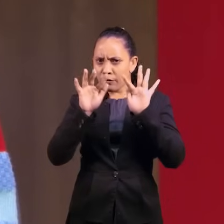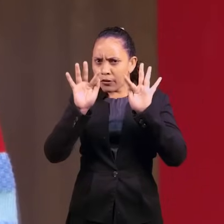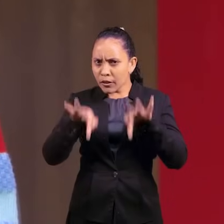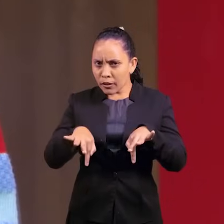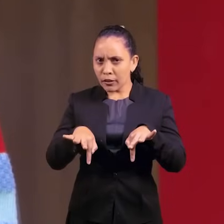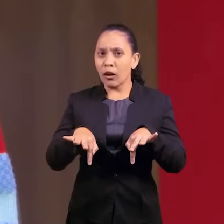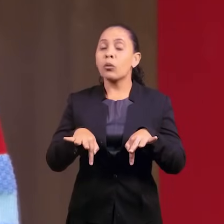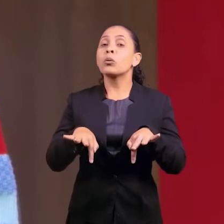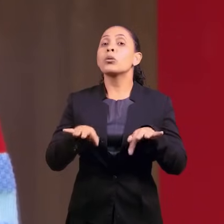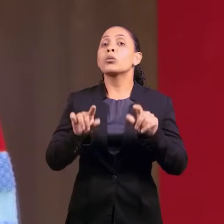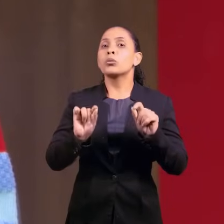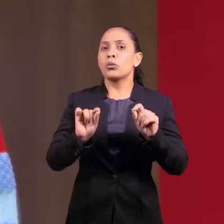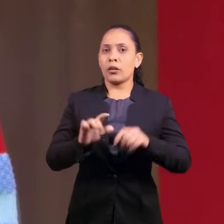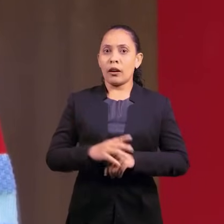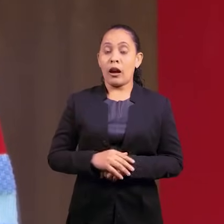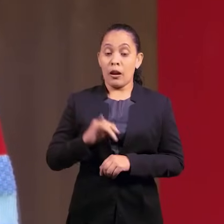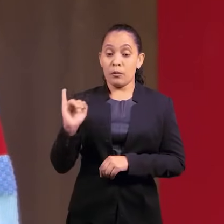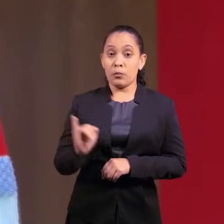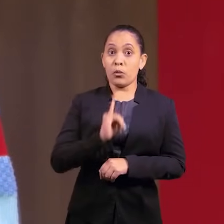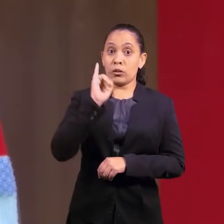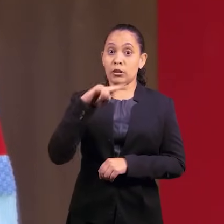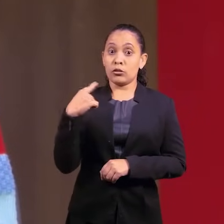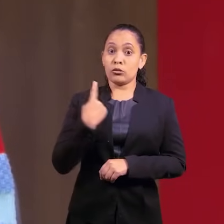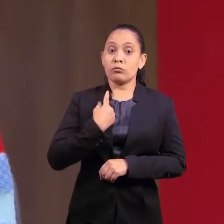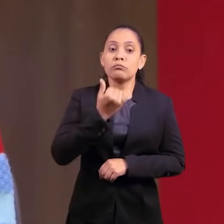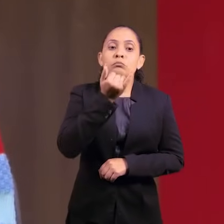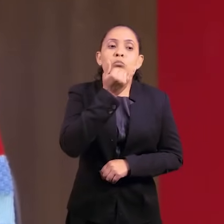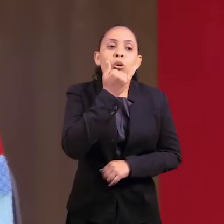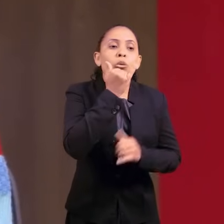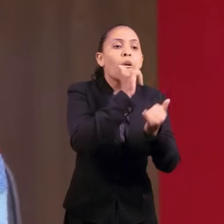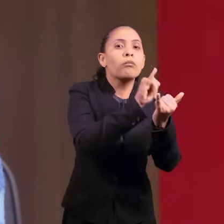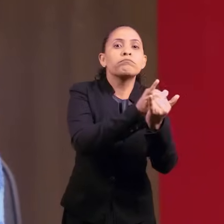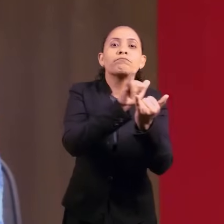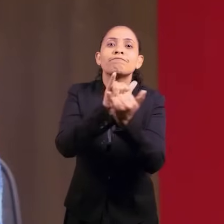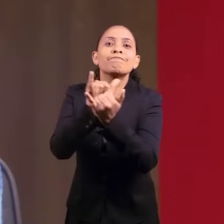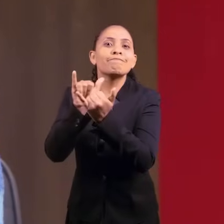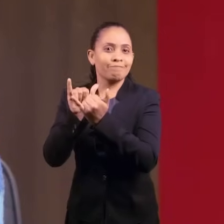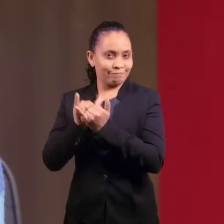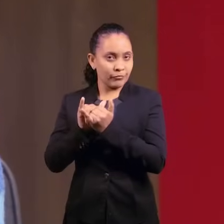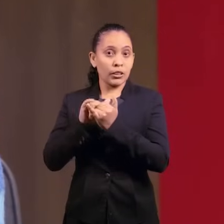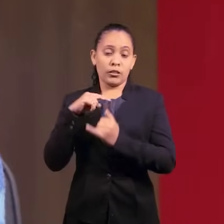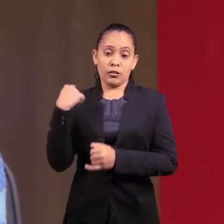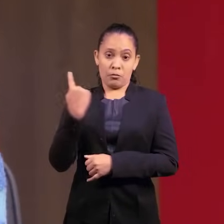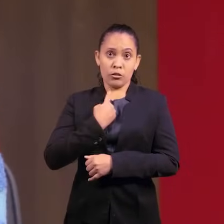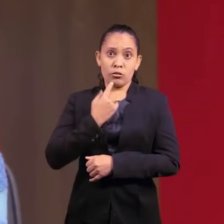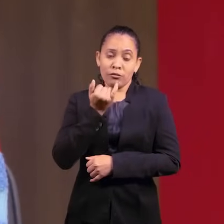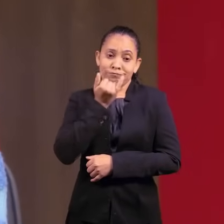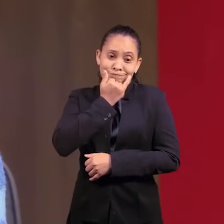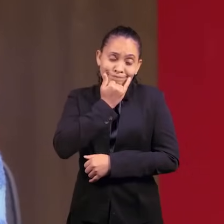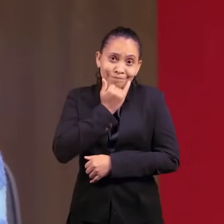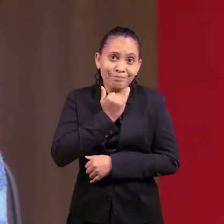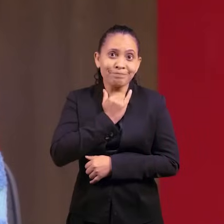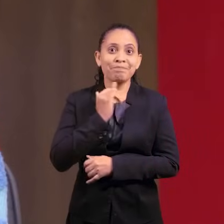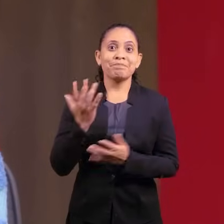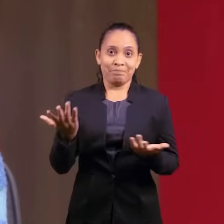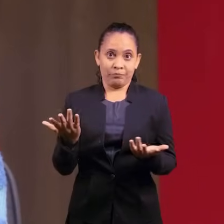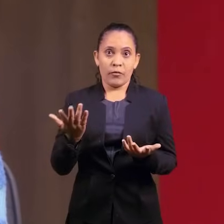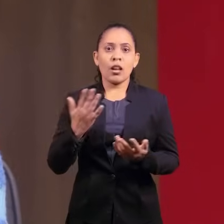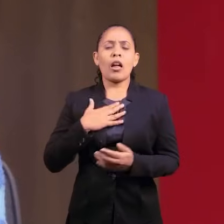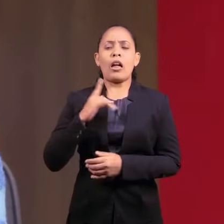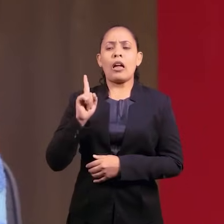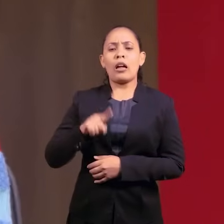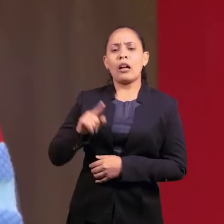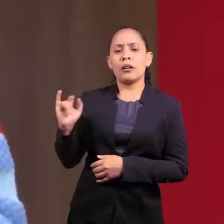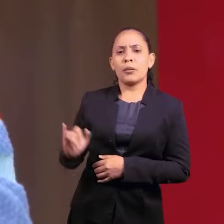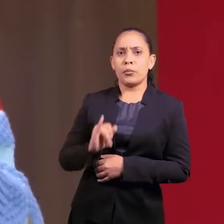dessa necessidade de perdoar os outros, perdoar a nós mesmos. E é importante